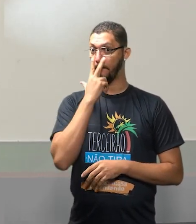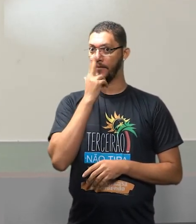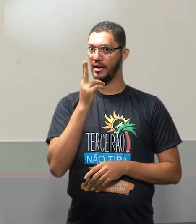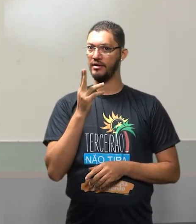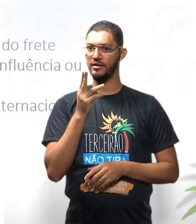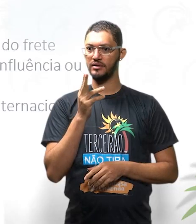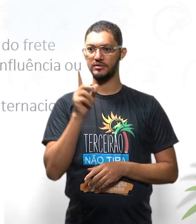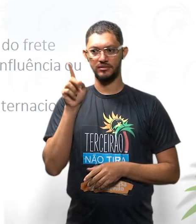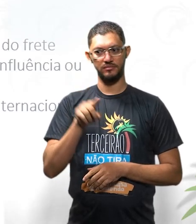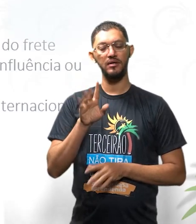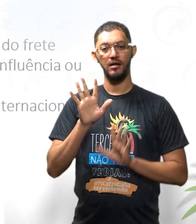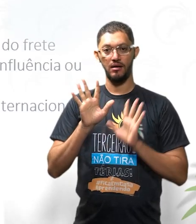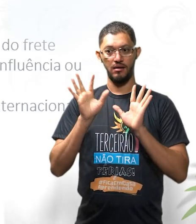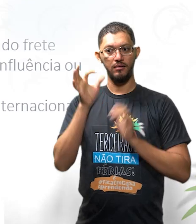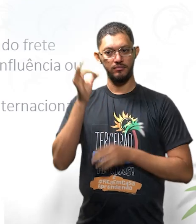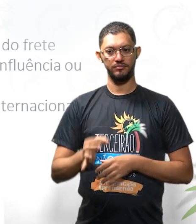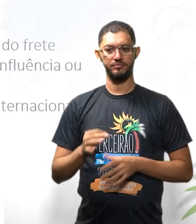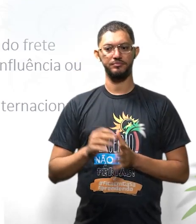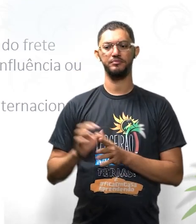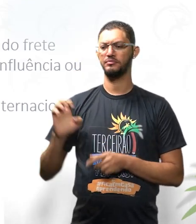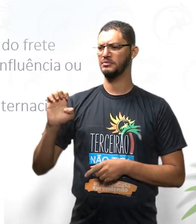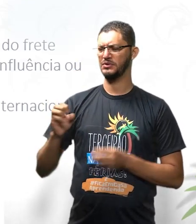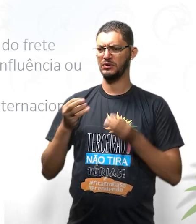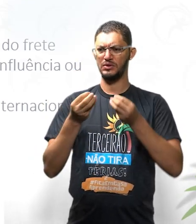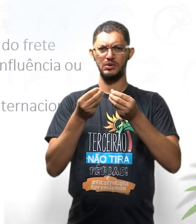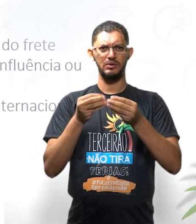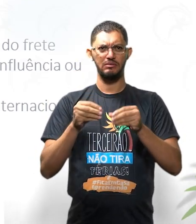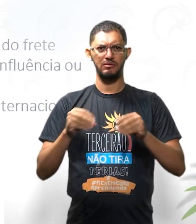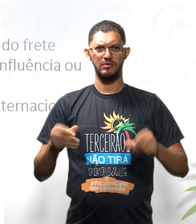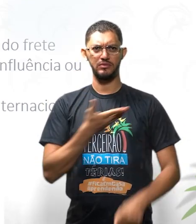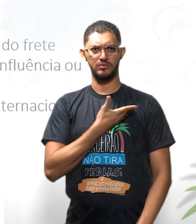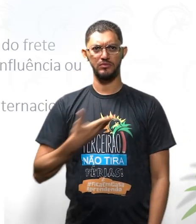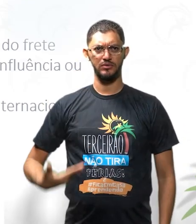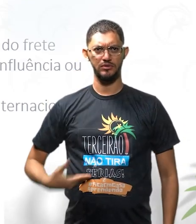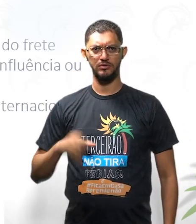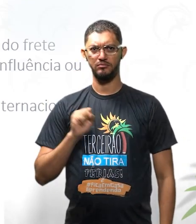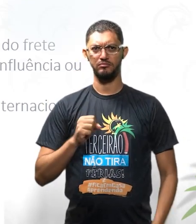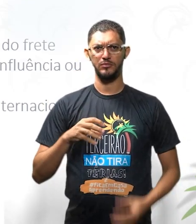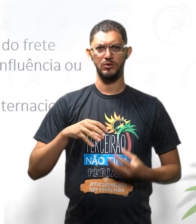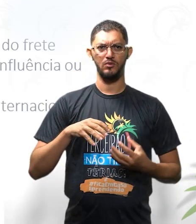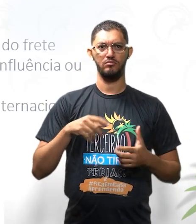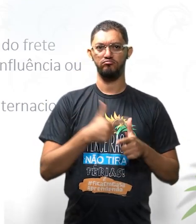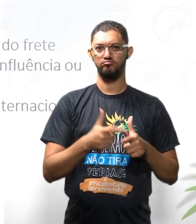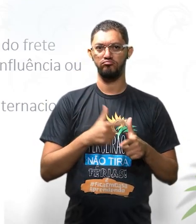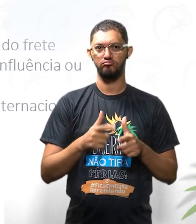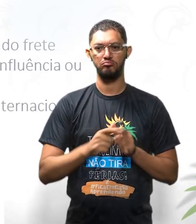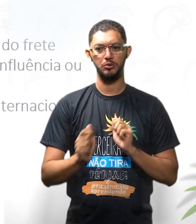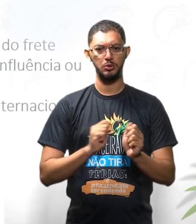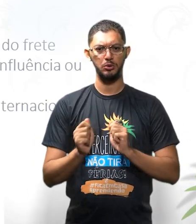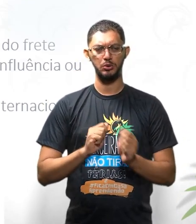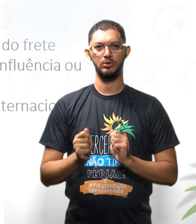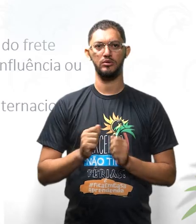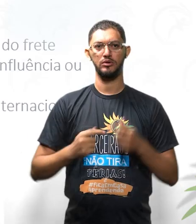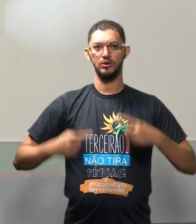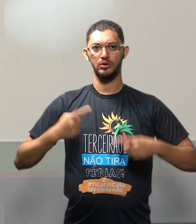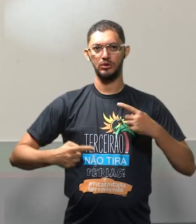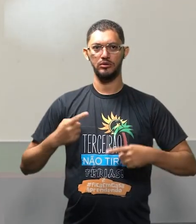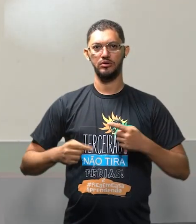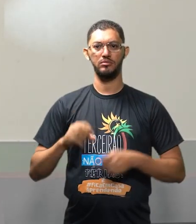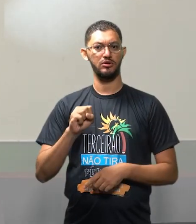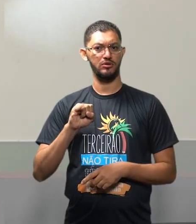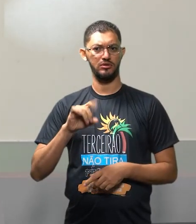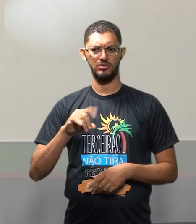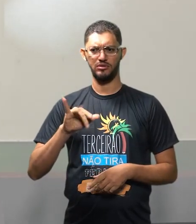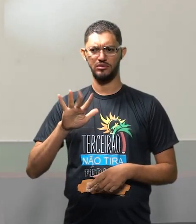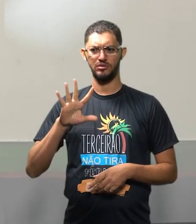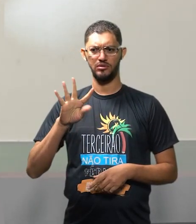opção. Letra E, fragilidade do governo, naquele momento, sim, crise política e econômica, correto, e também a crise sindical. Então